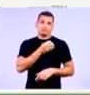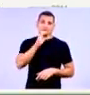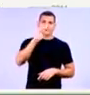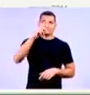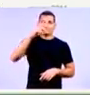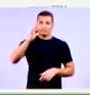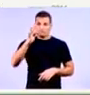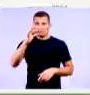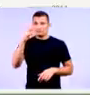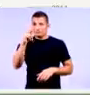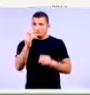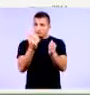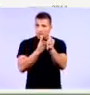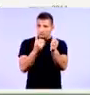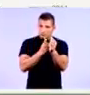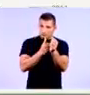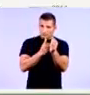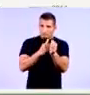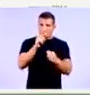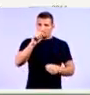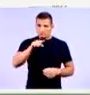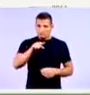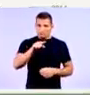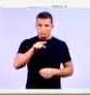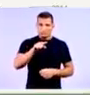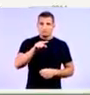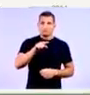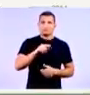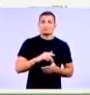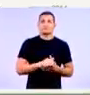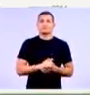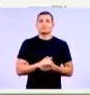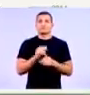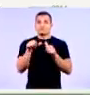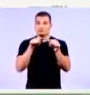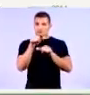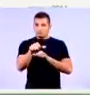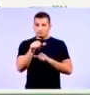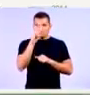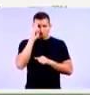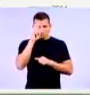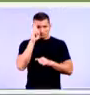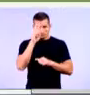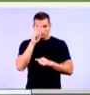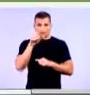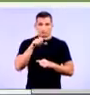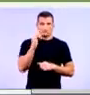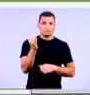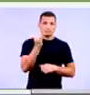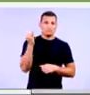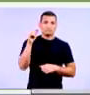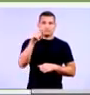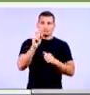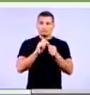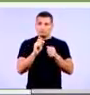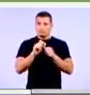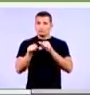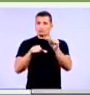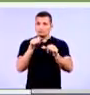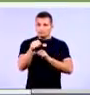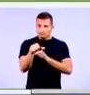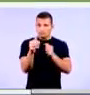e sua senha é aquela já modificada por você. É muito importante que vocês façam